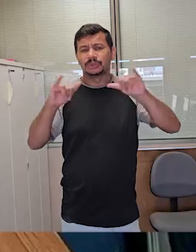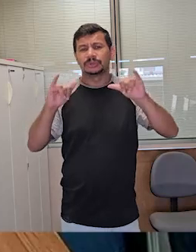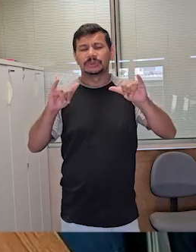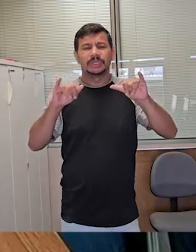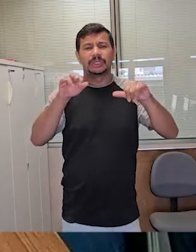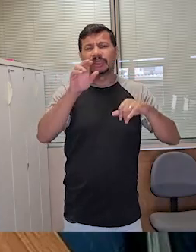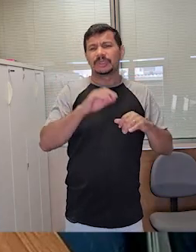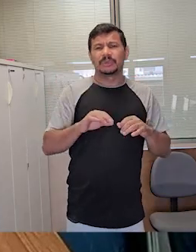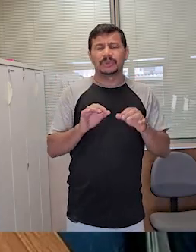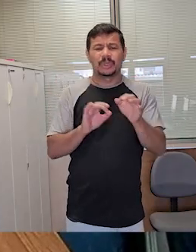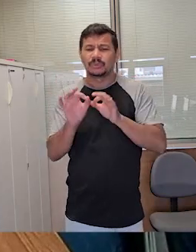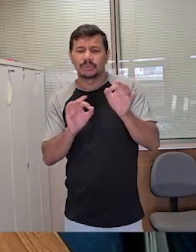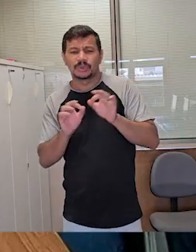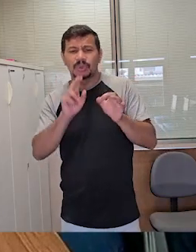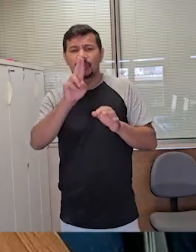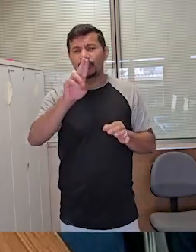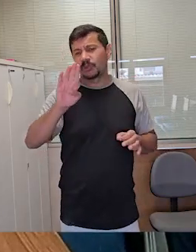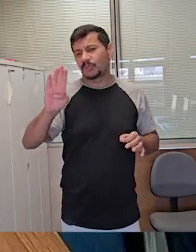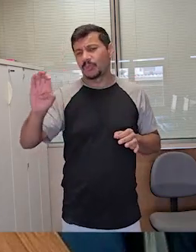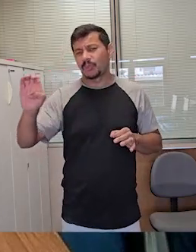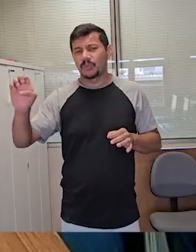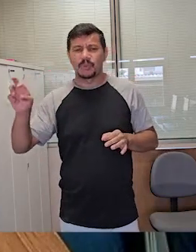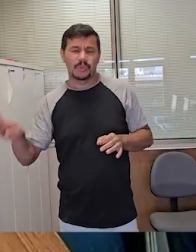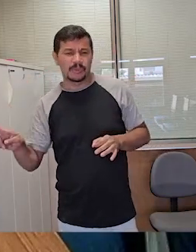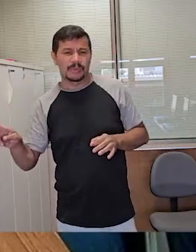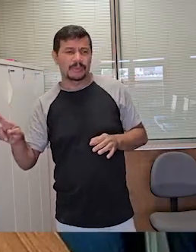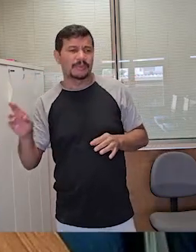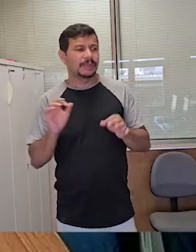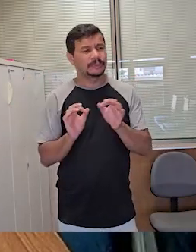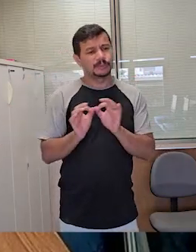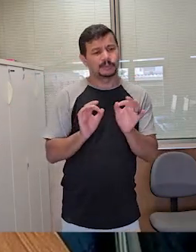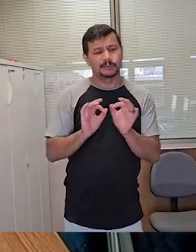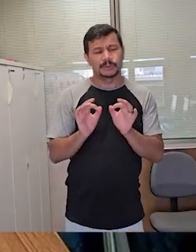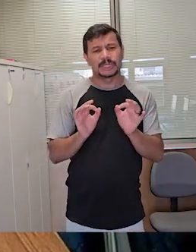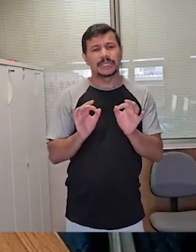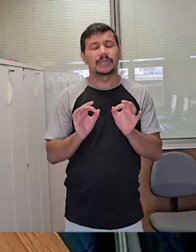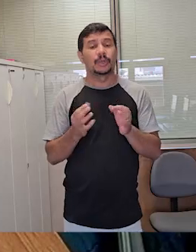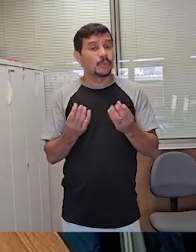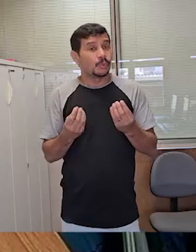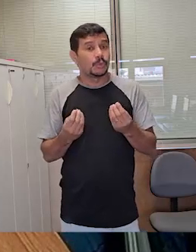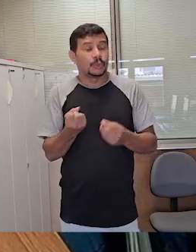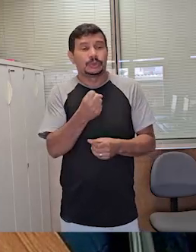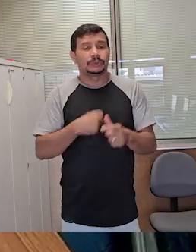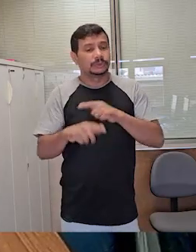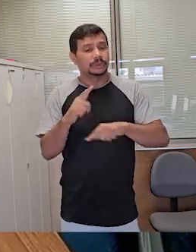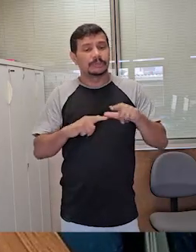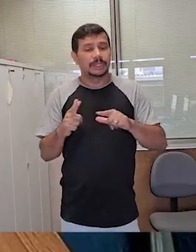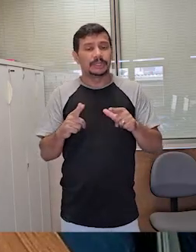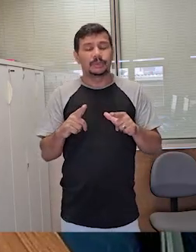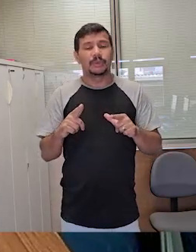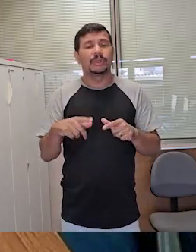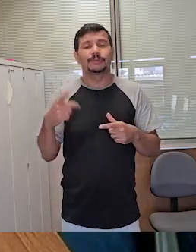Uberizados. Empreendedor, né? Chamam de empreendedor e tal. Então, muitos desses trabalhadores não